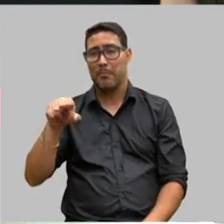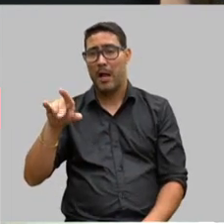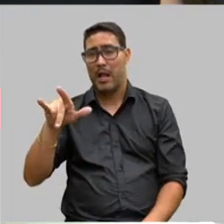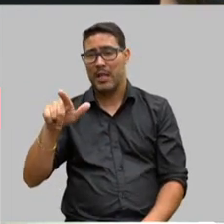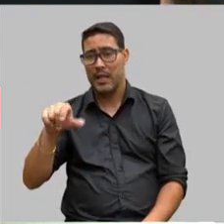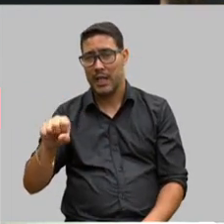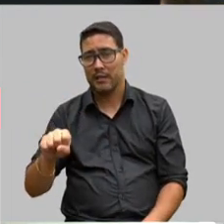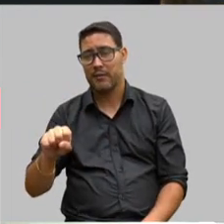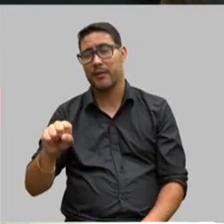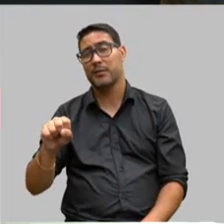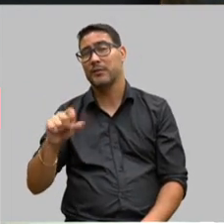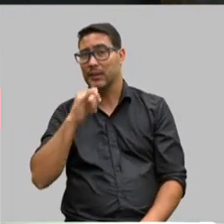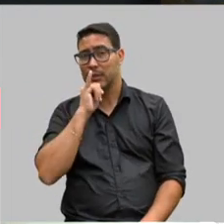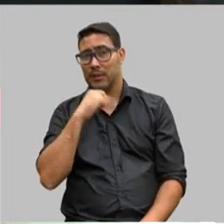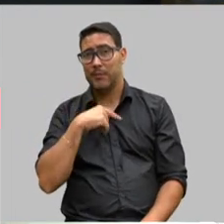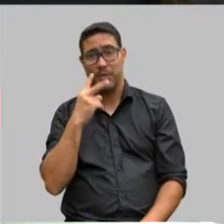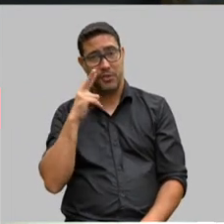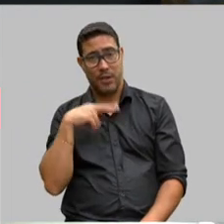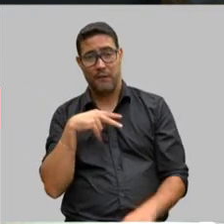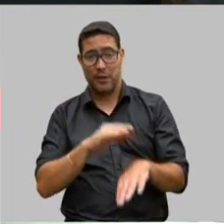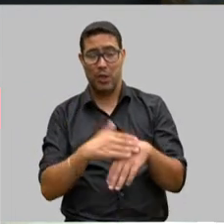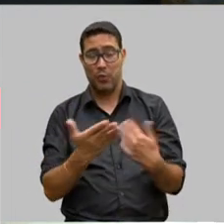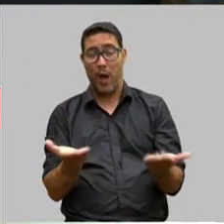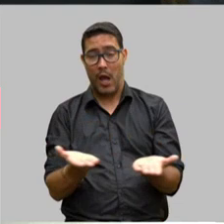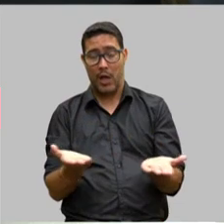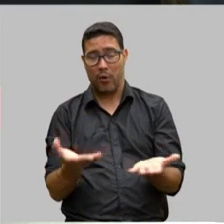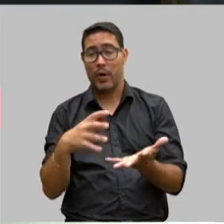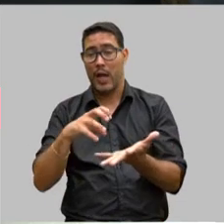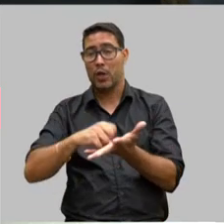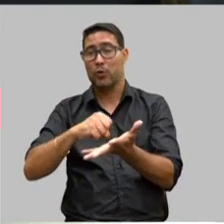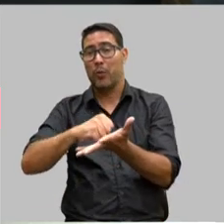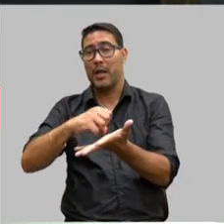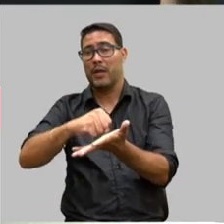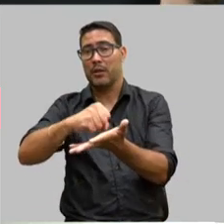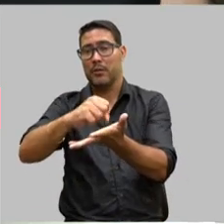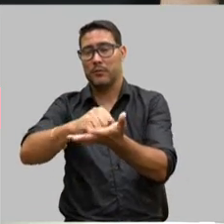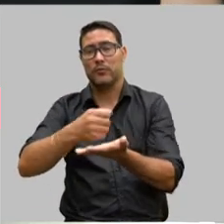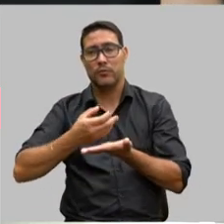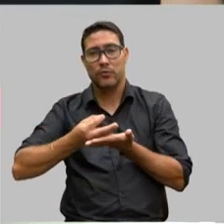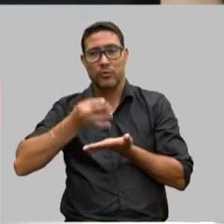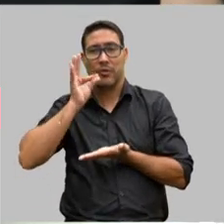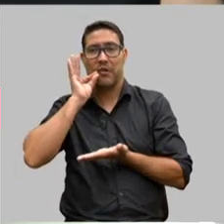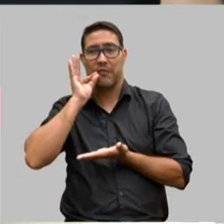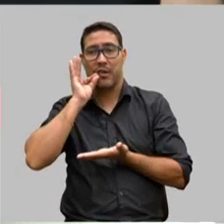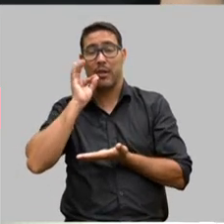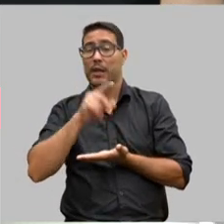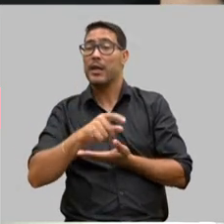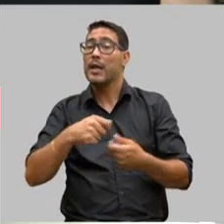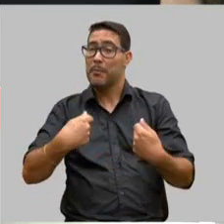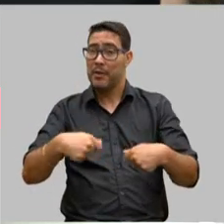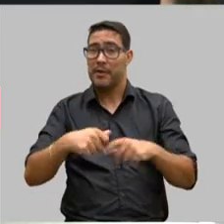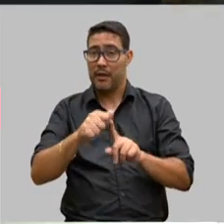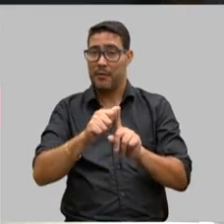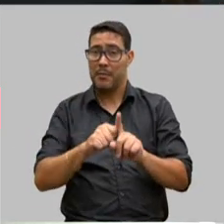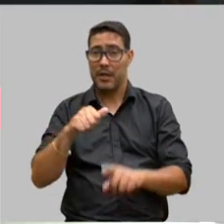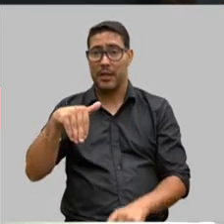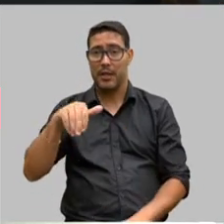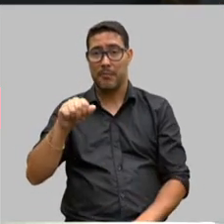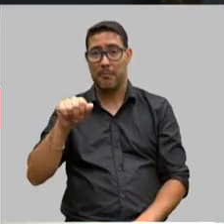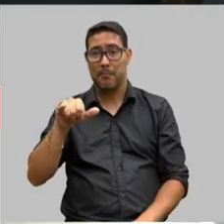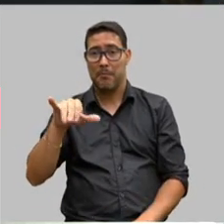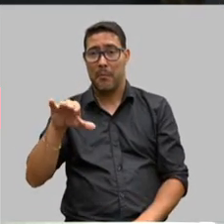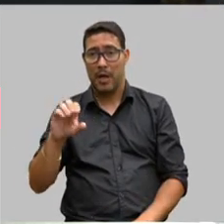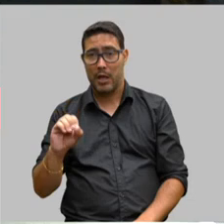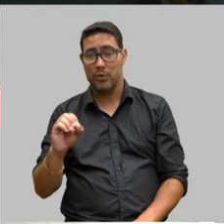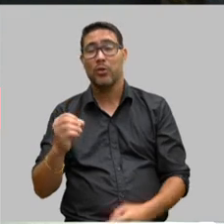Por exemplo, nós estamos tendo colheita do café agora, quando deveriam ser em maio. Por quê? Porque a